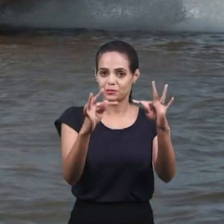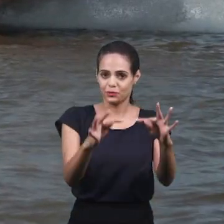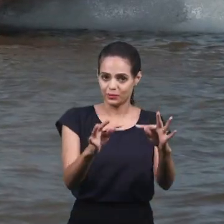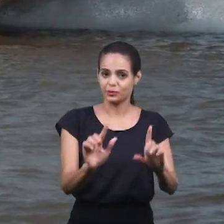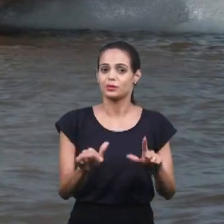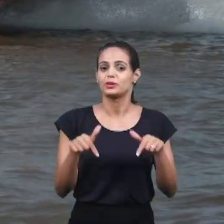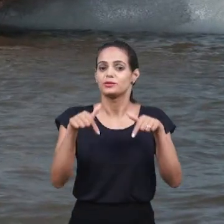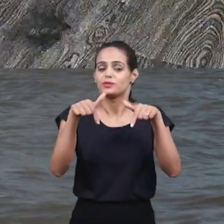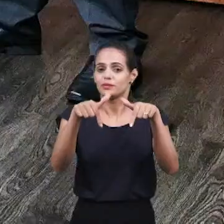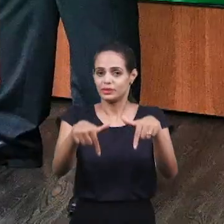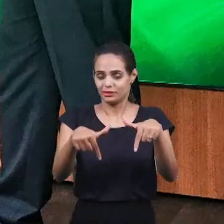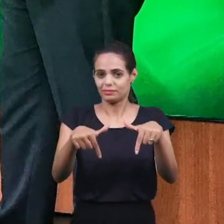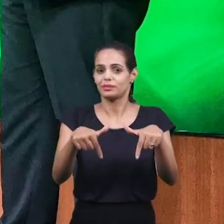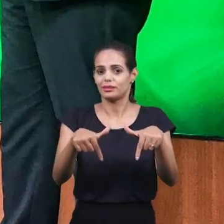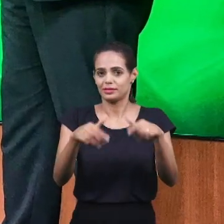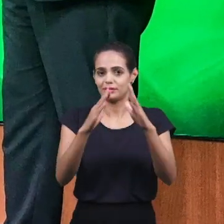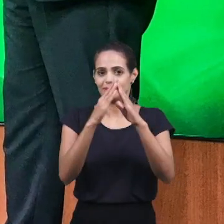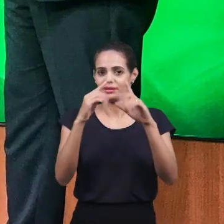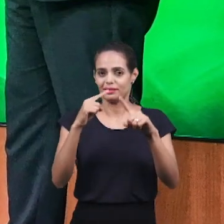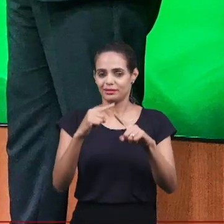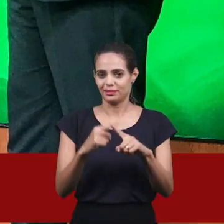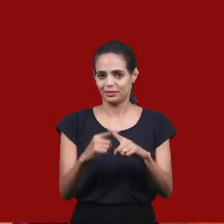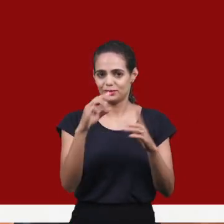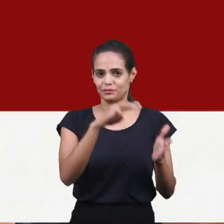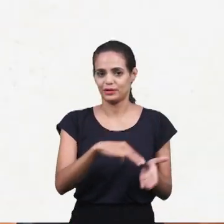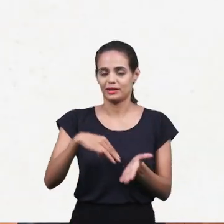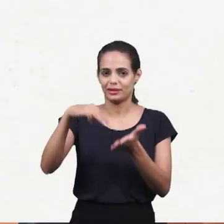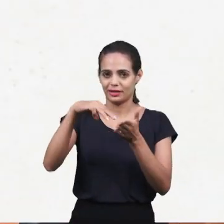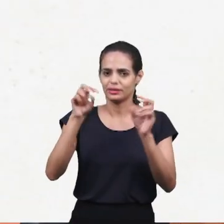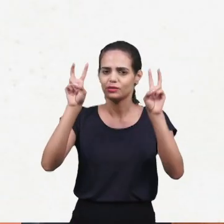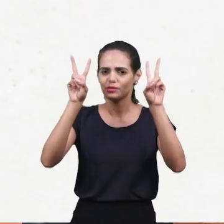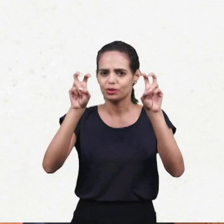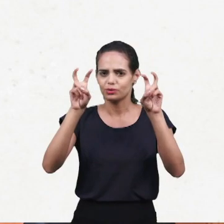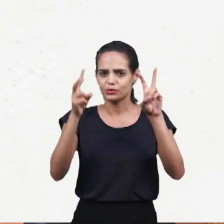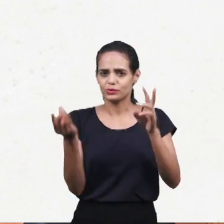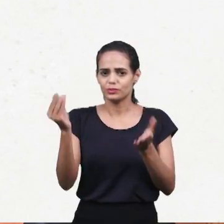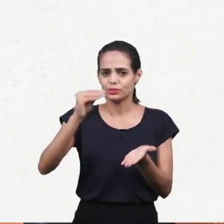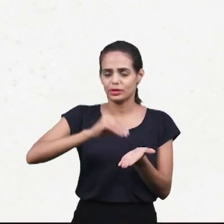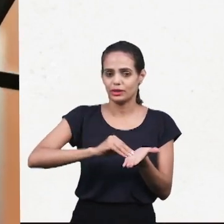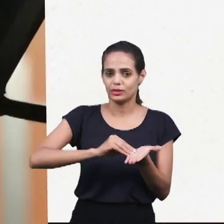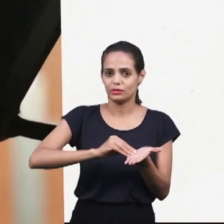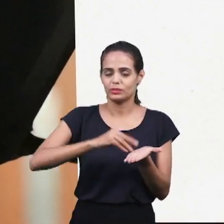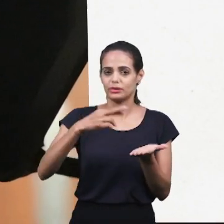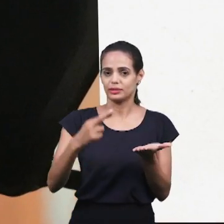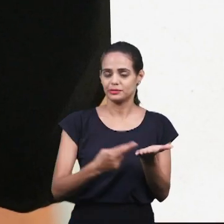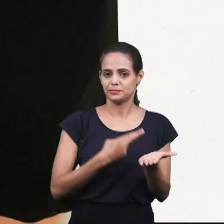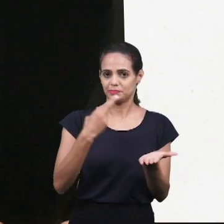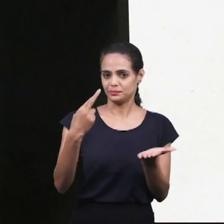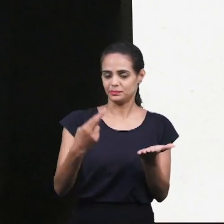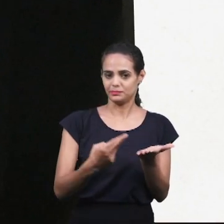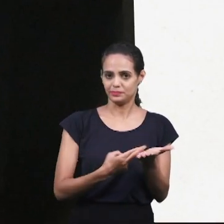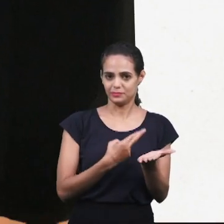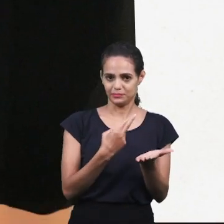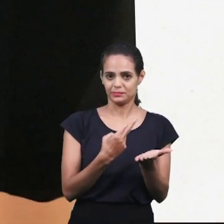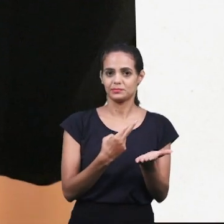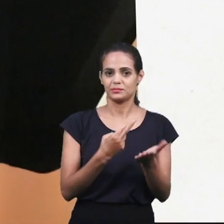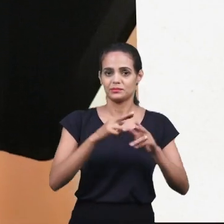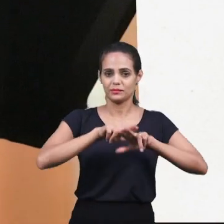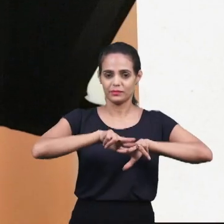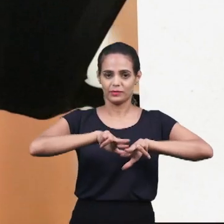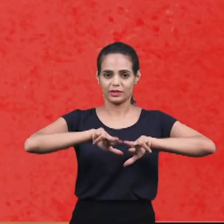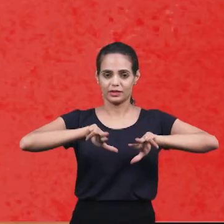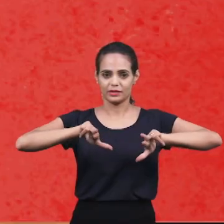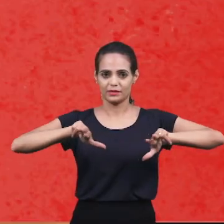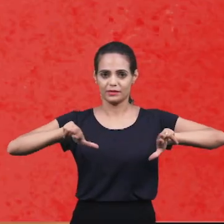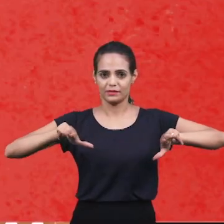atividades que compõem o trabalho da instituição. Os assuntos abordados na revista Maranata estão organizados nos diversos